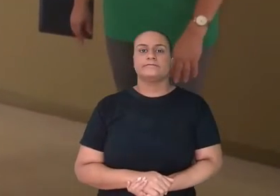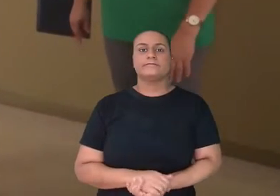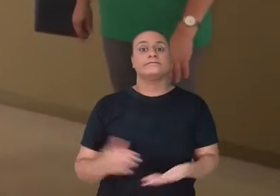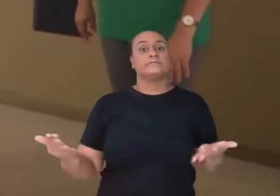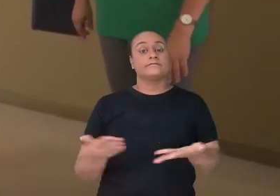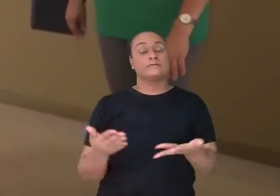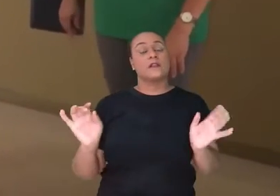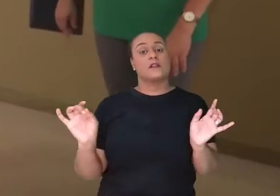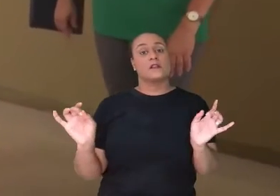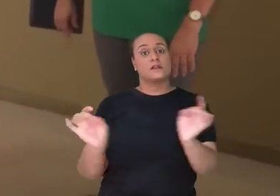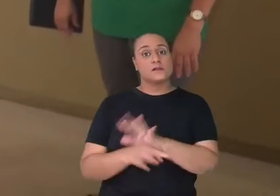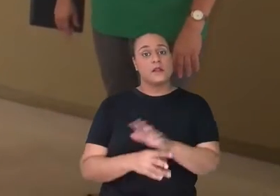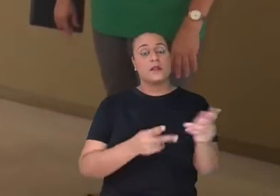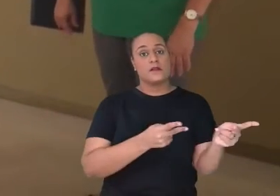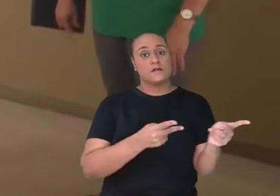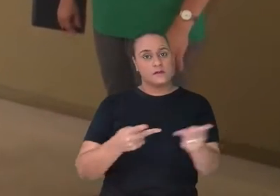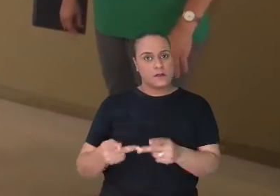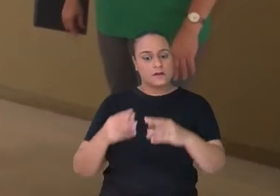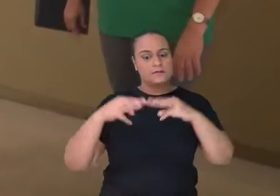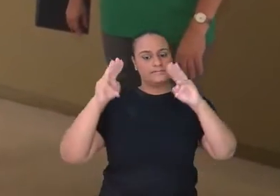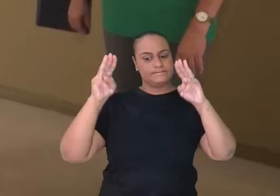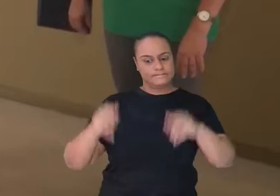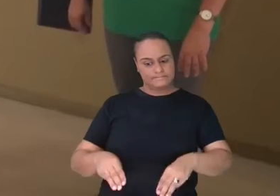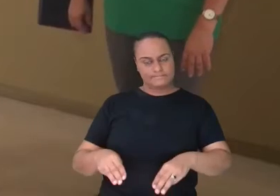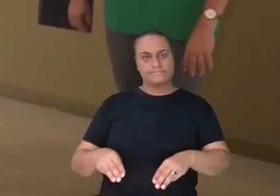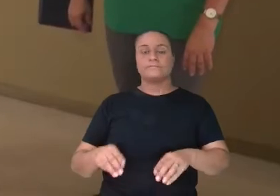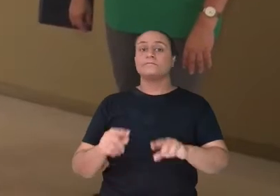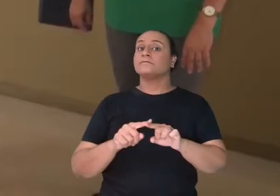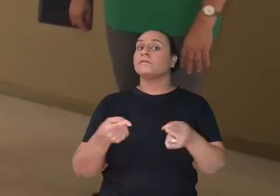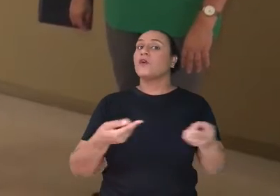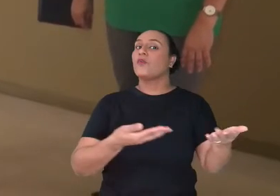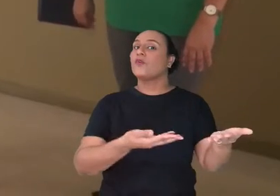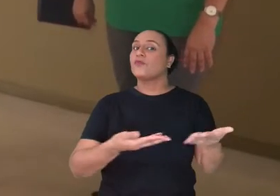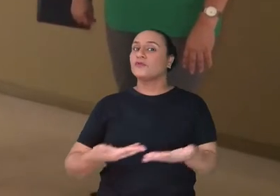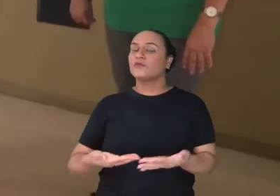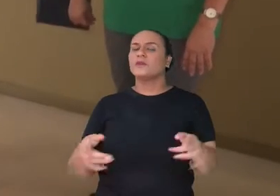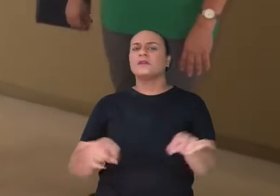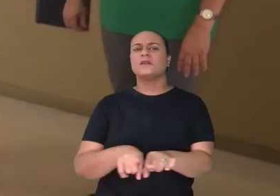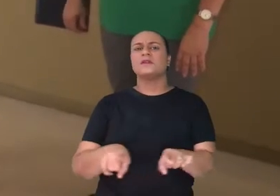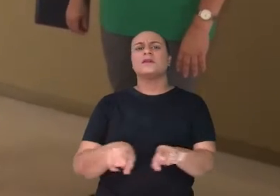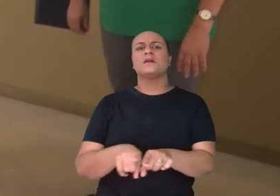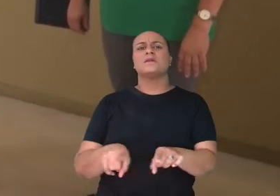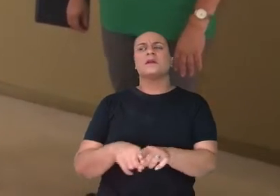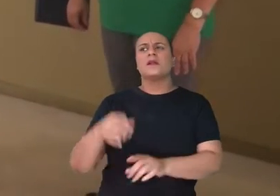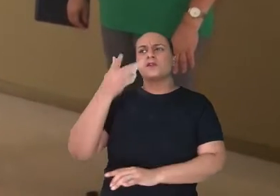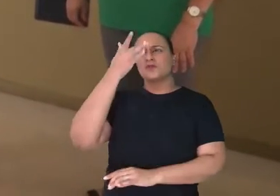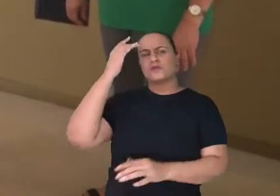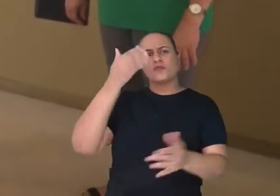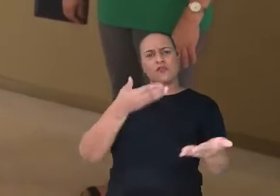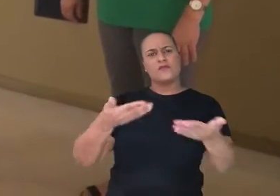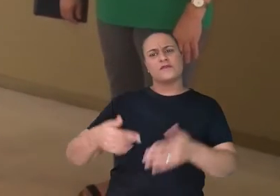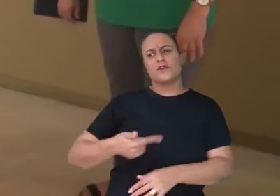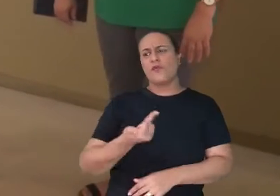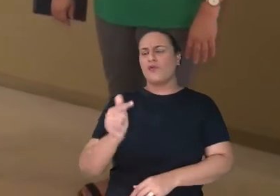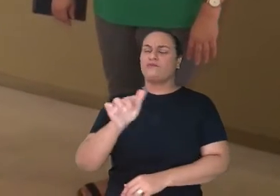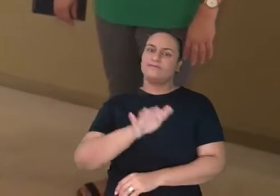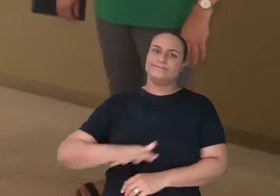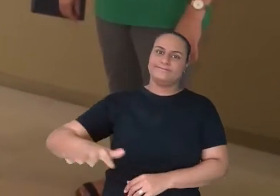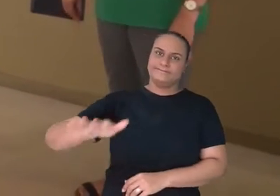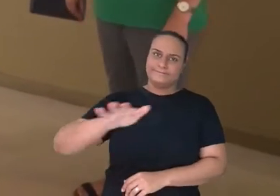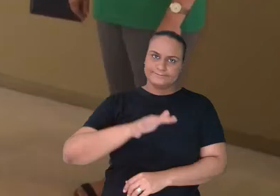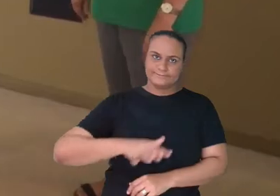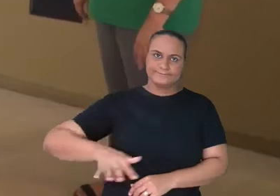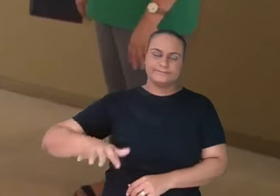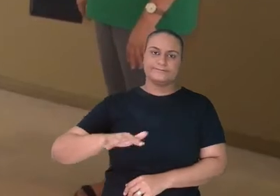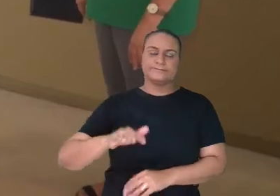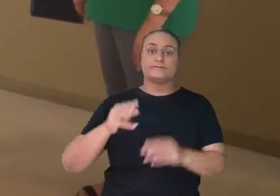encerra a visita ao museu, mas convidando também as pessoas a visitarem outros espaços que